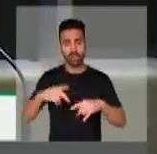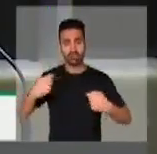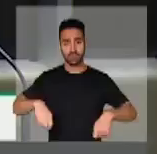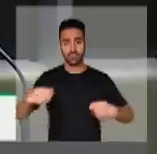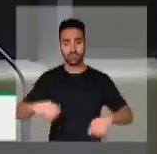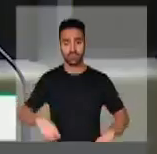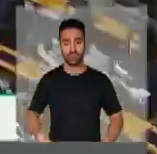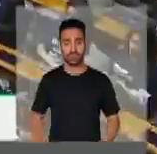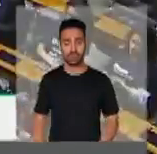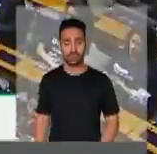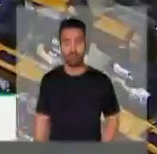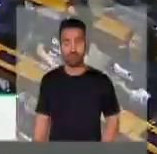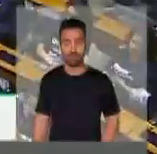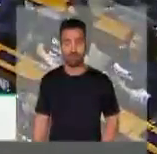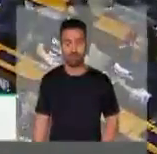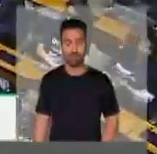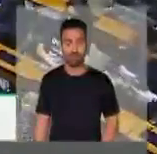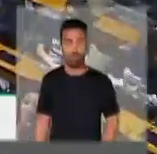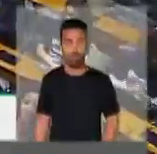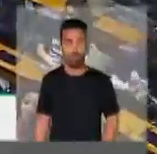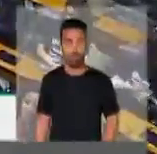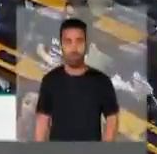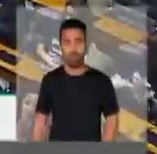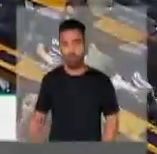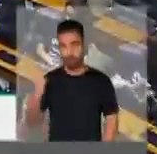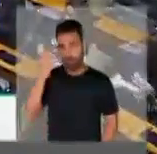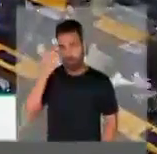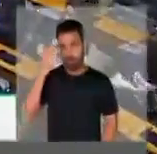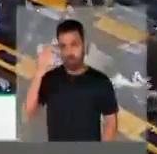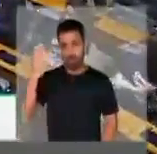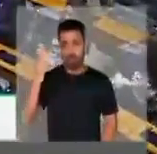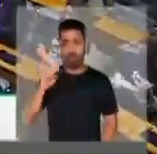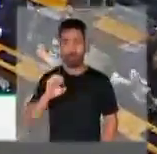para a cadeia. Obrigada, Edmilson.